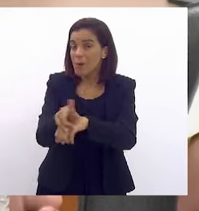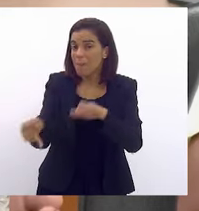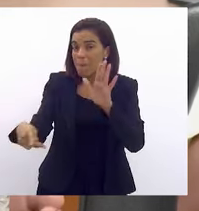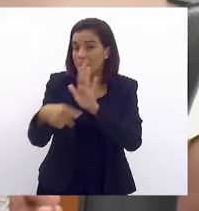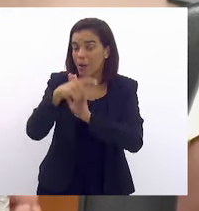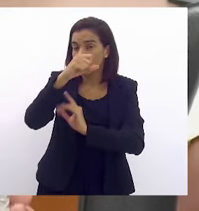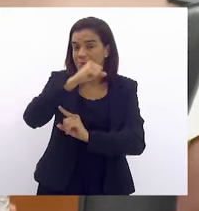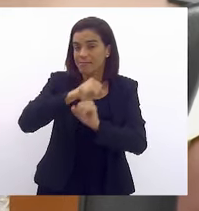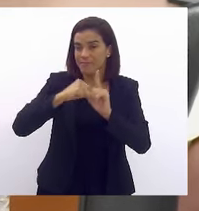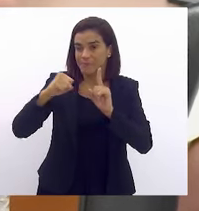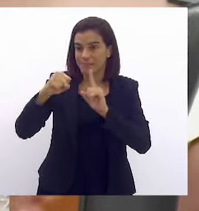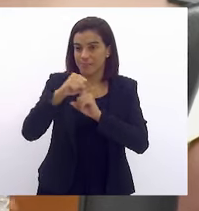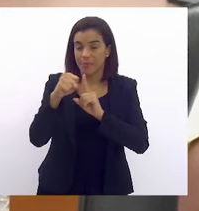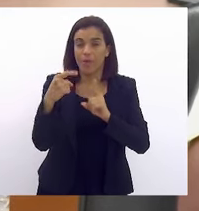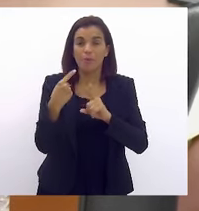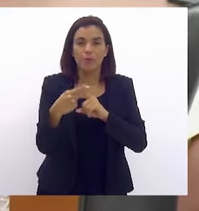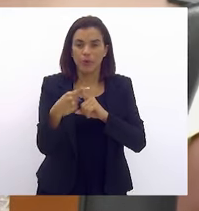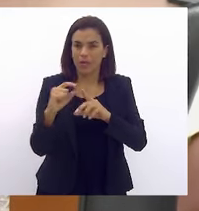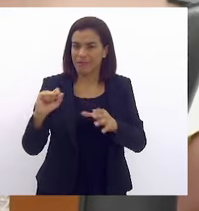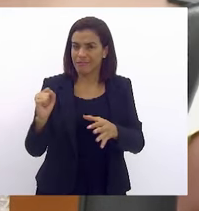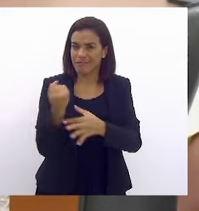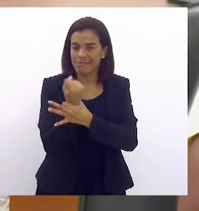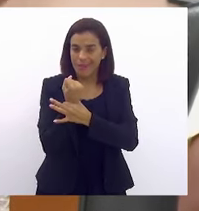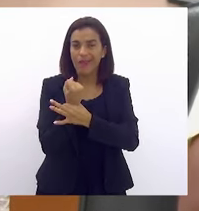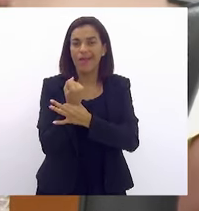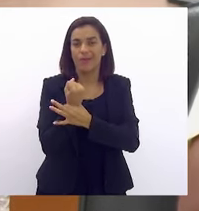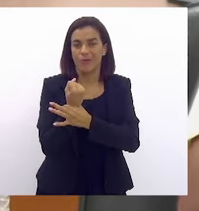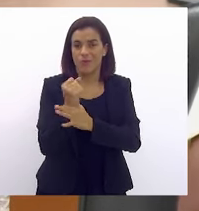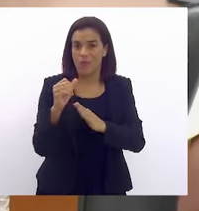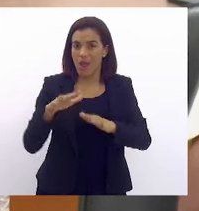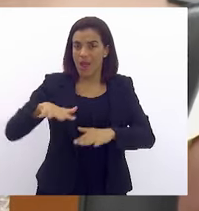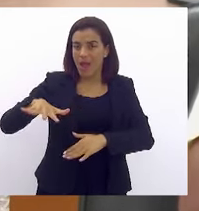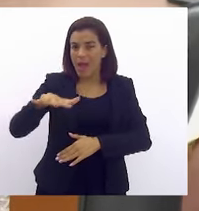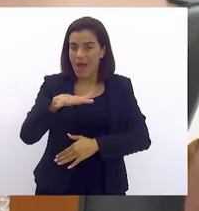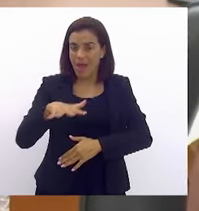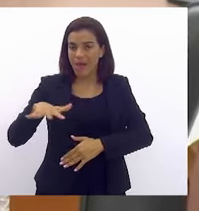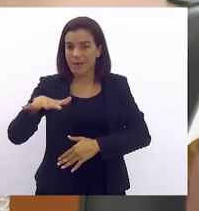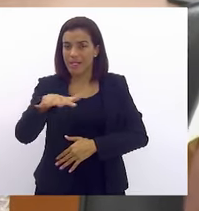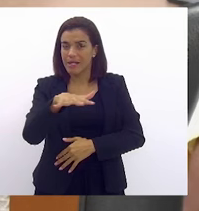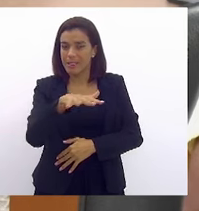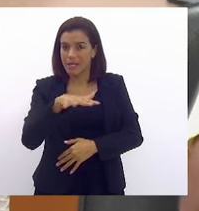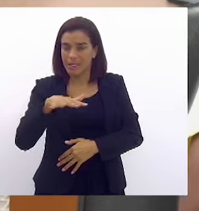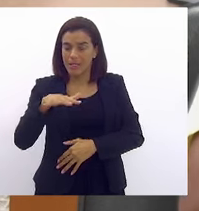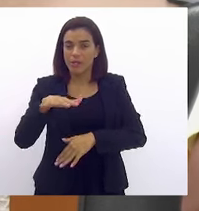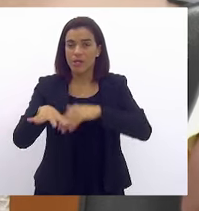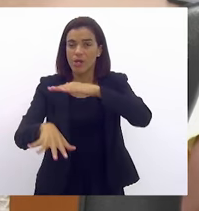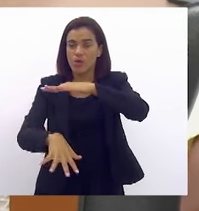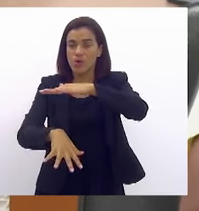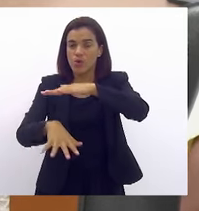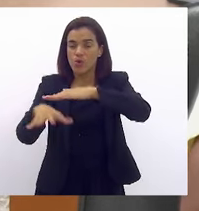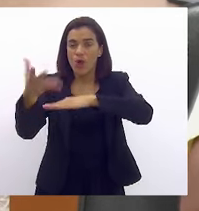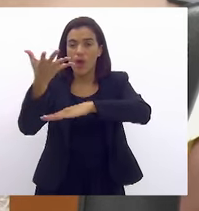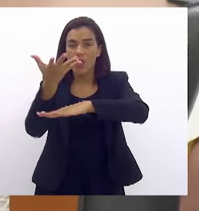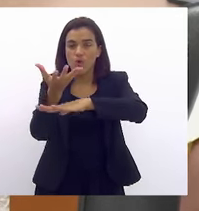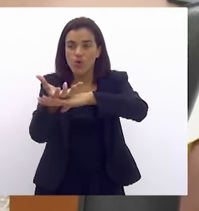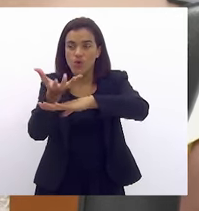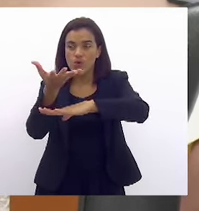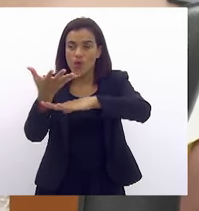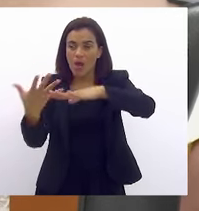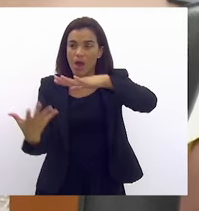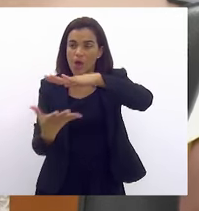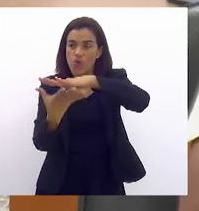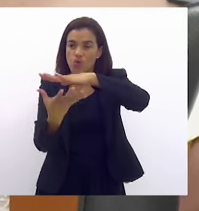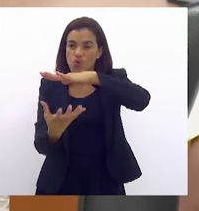sociedade, porque garante uma zona de absorção de calha de